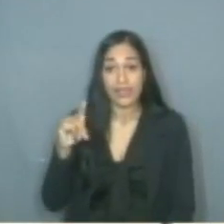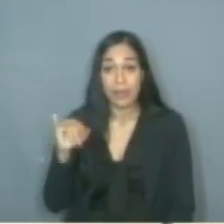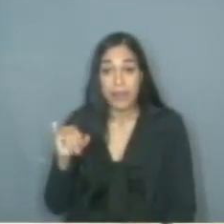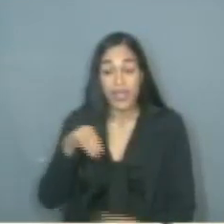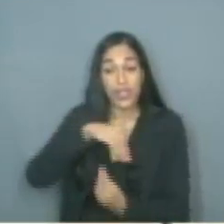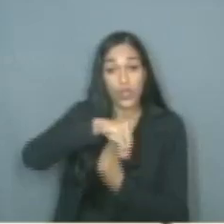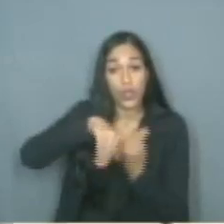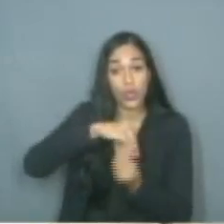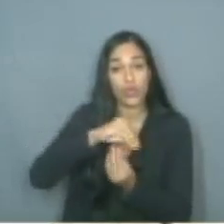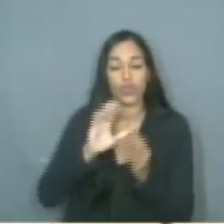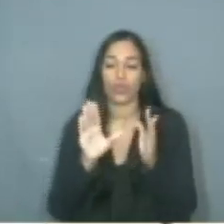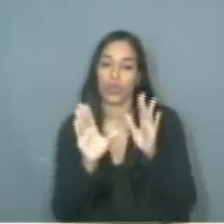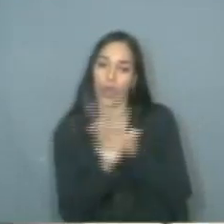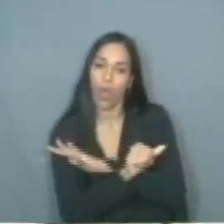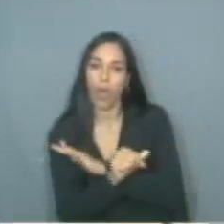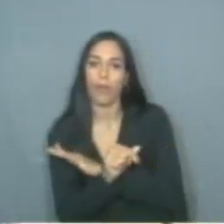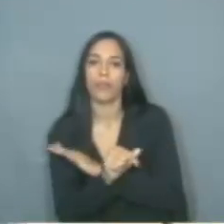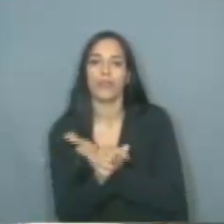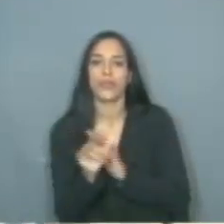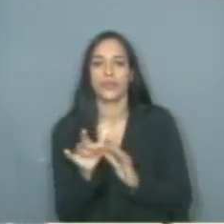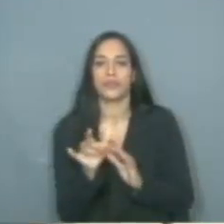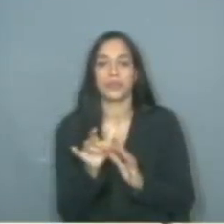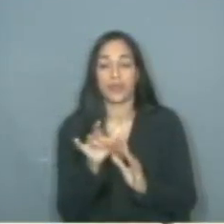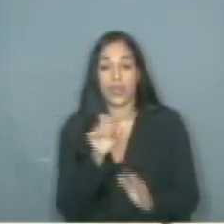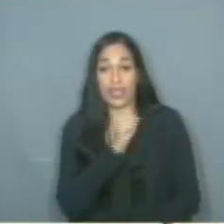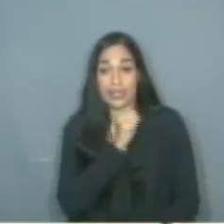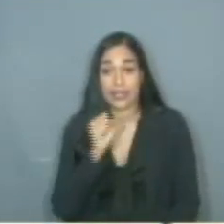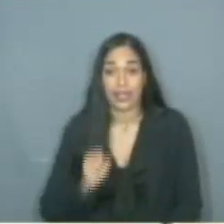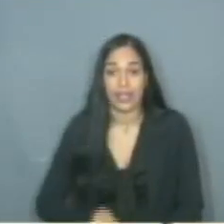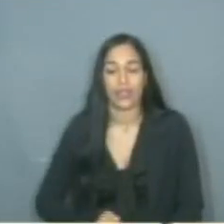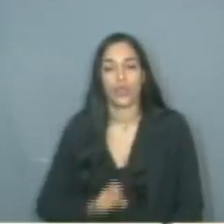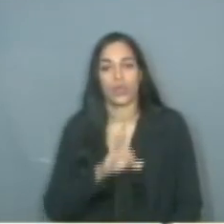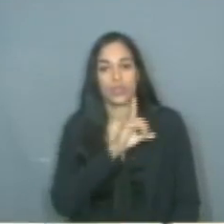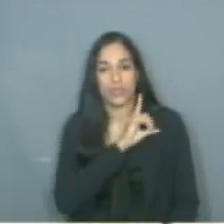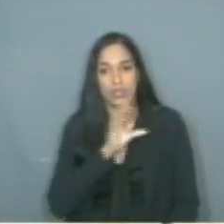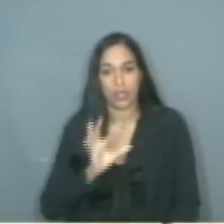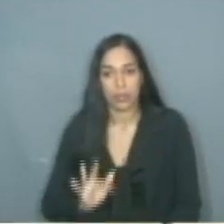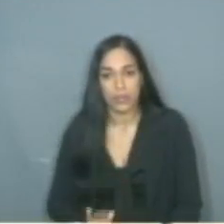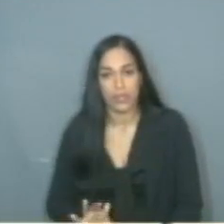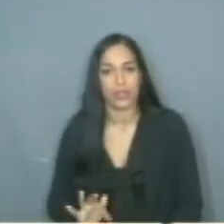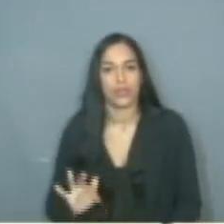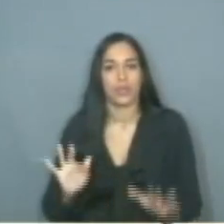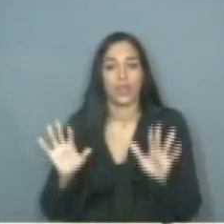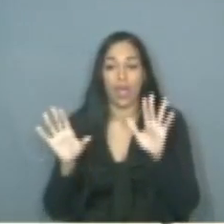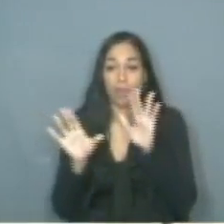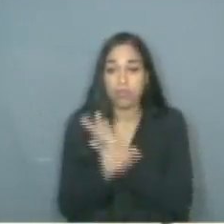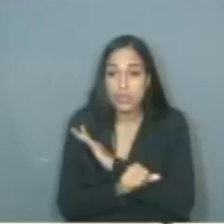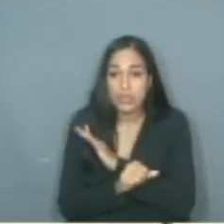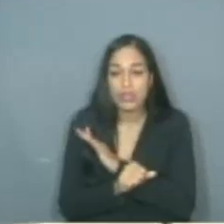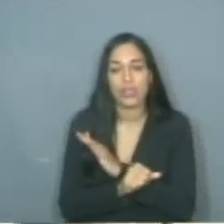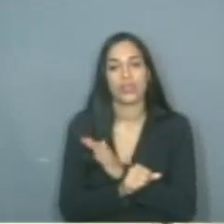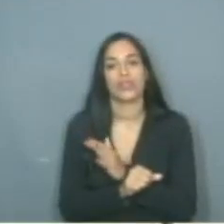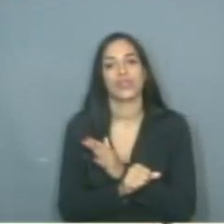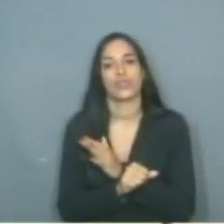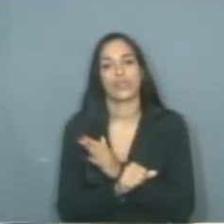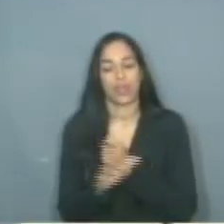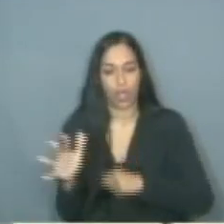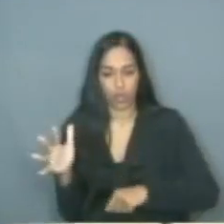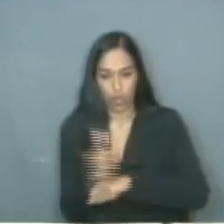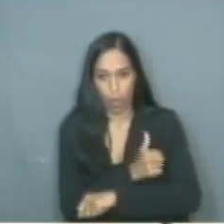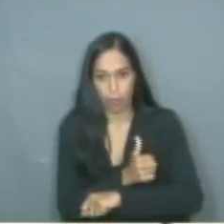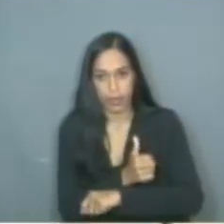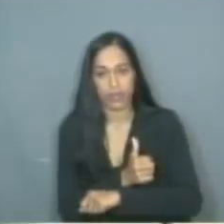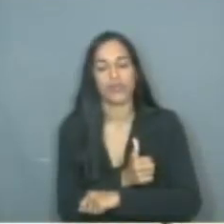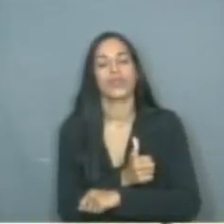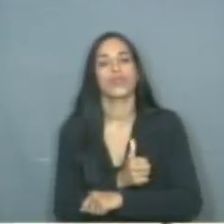são senadores e deputados federais golpistas, e que se fosse através da